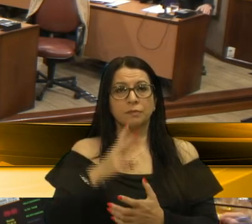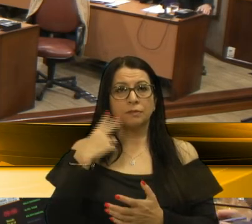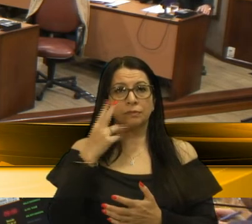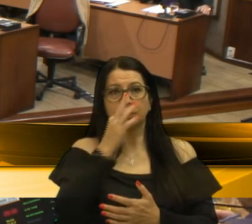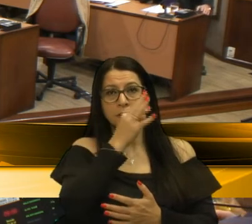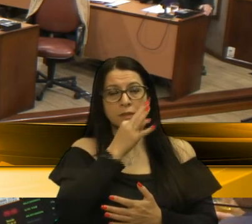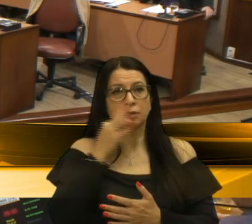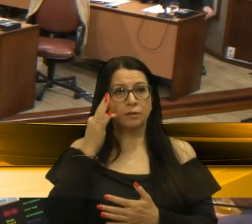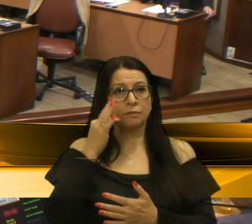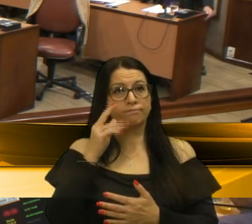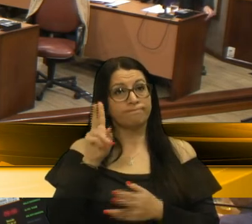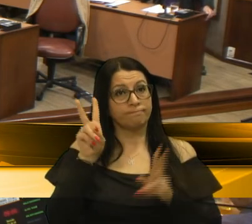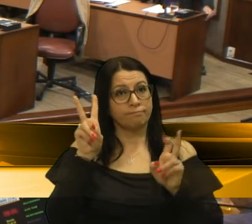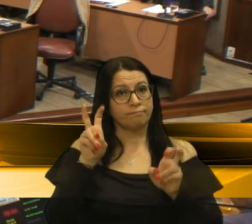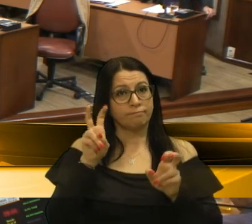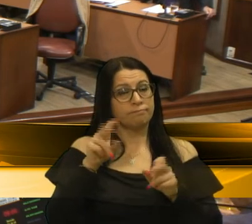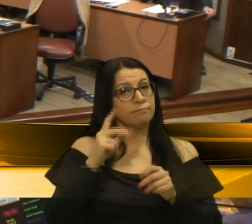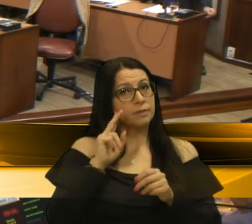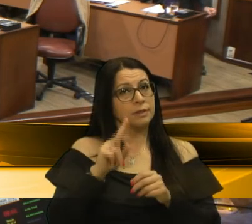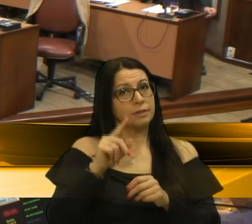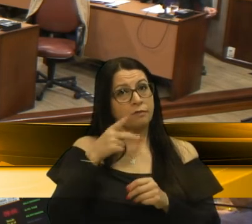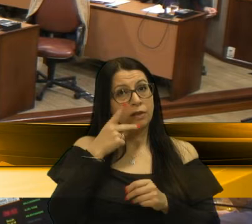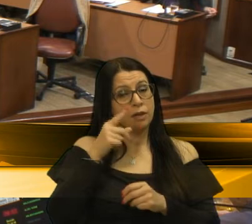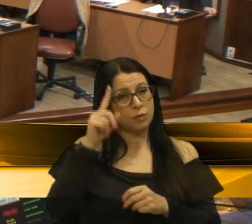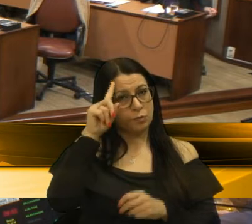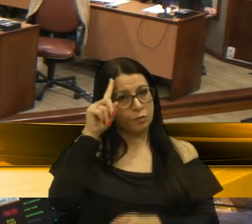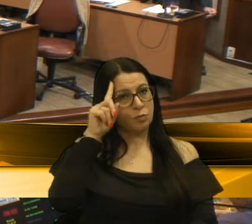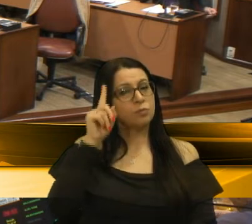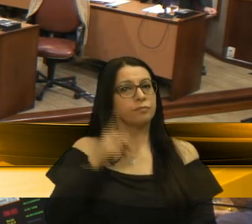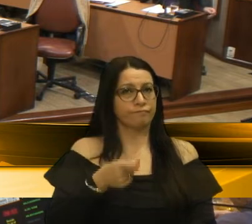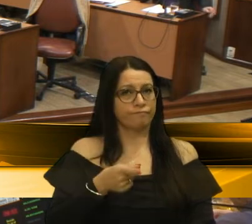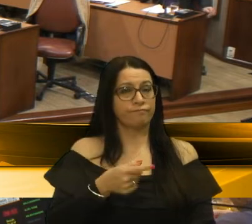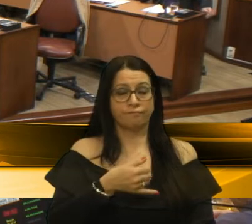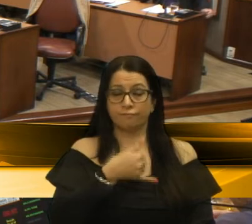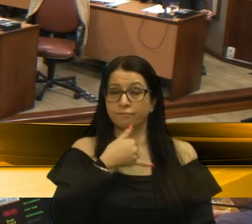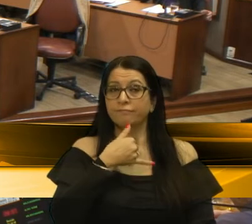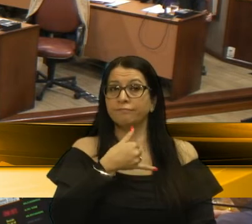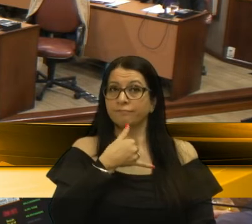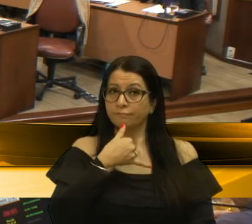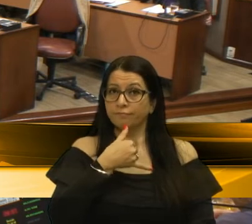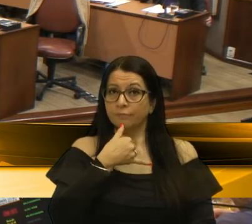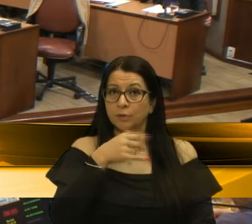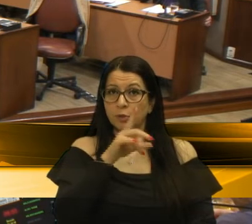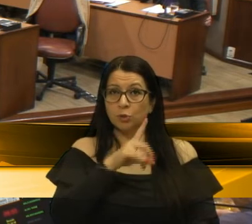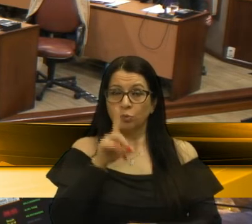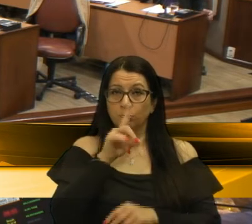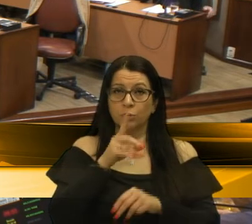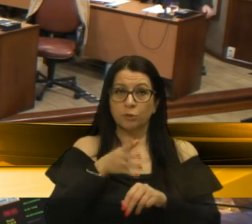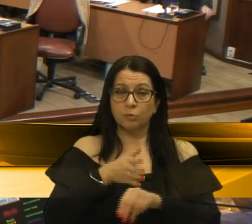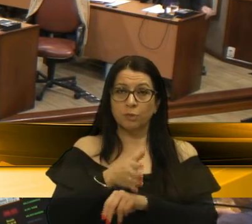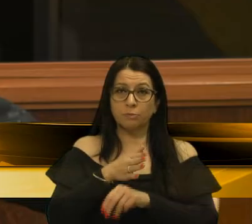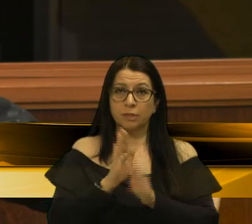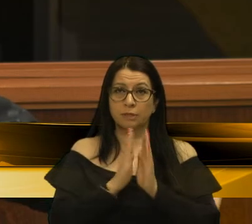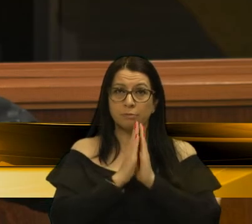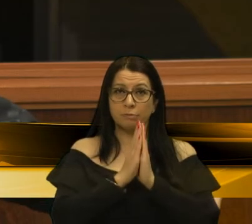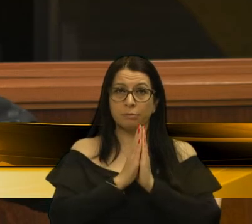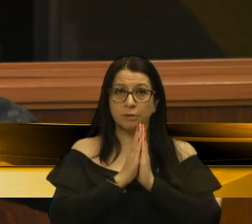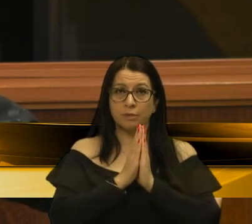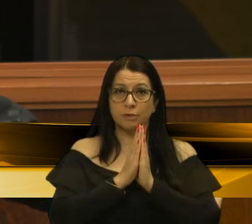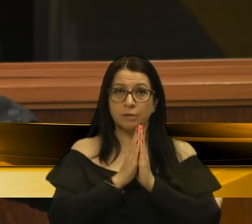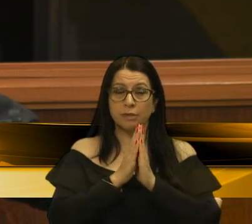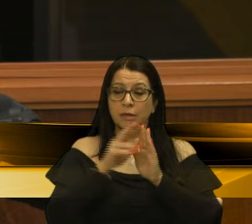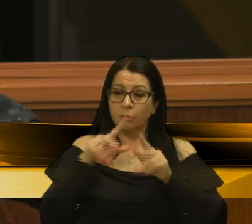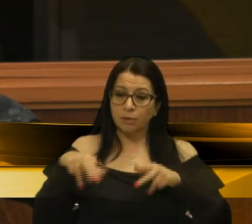assunto teria que ser tocado diariamente, né? É muito triste, domingo participei da missa, depois daquela